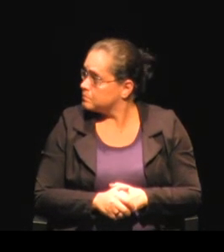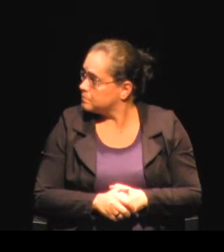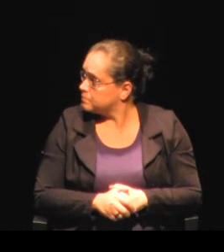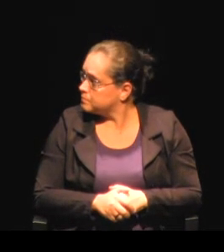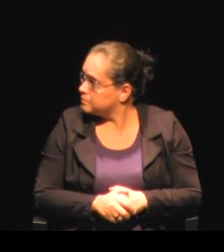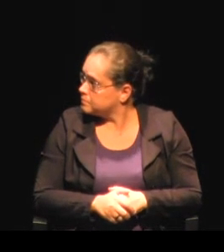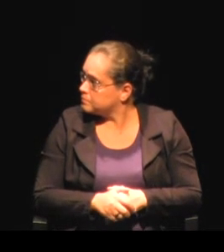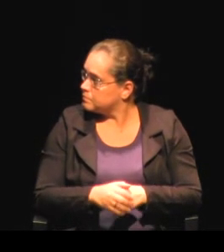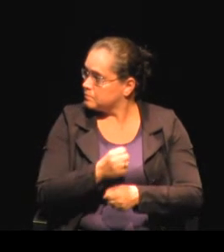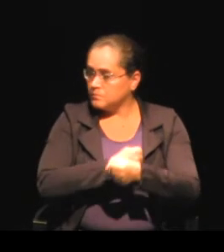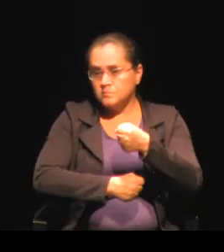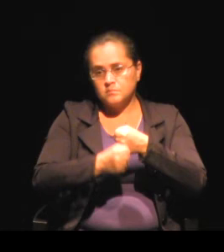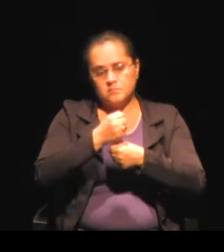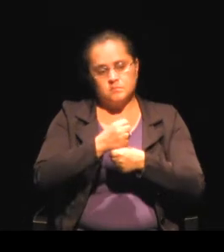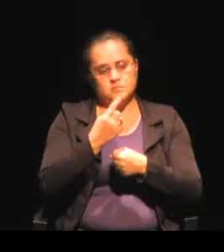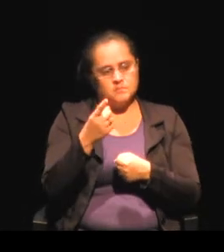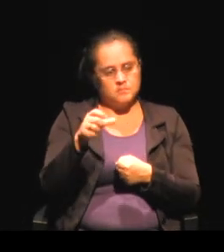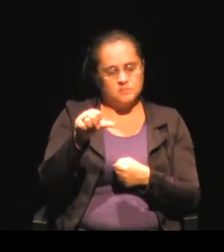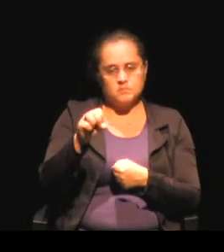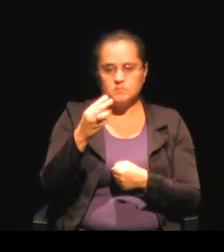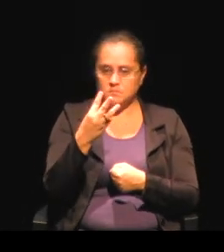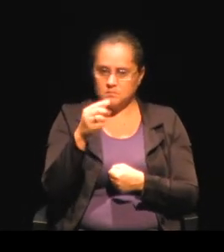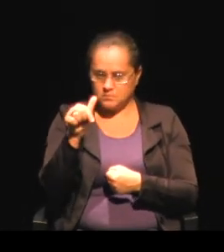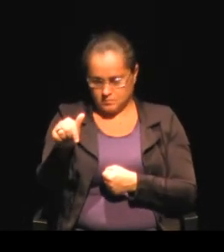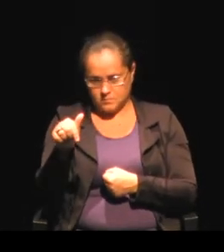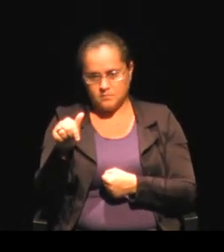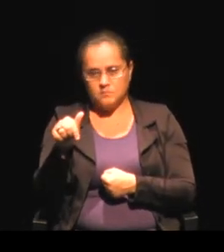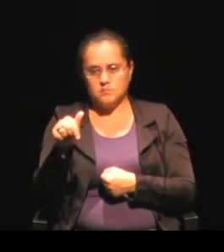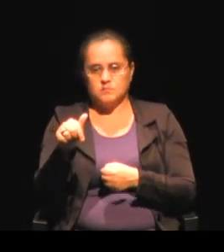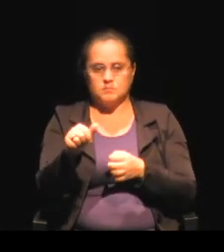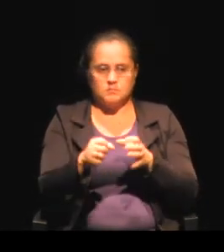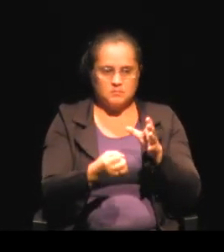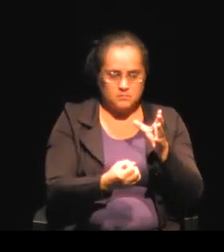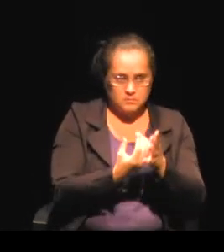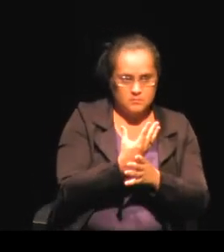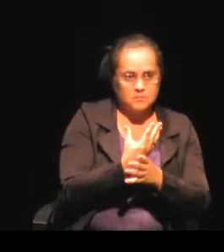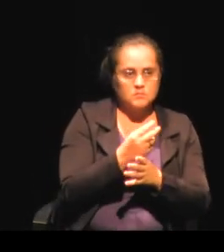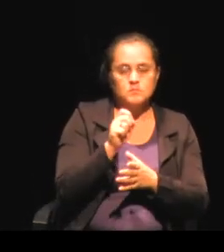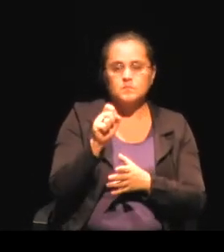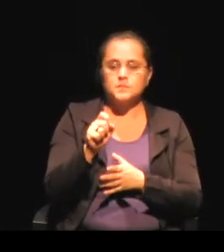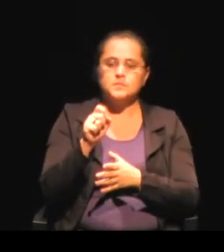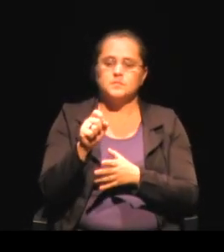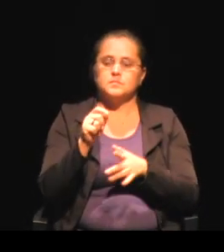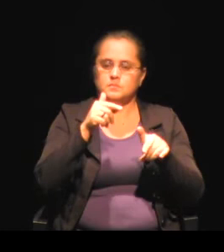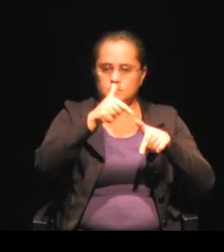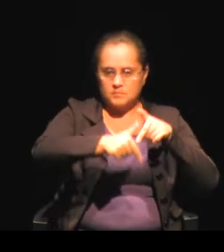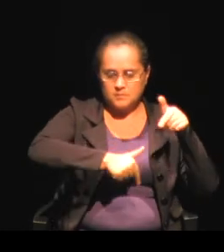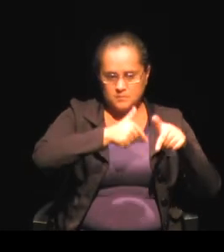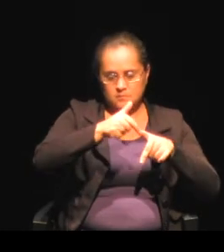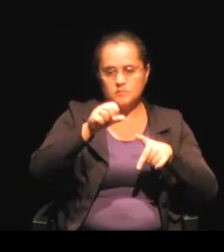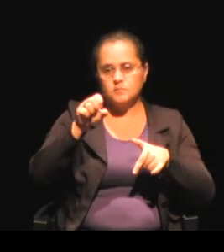trabalhando nele, nesse momento. O que eu tenho aqui são imagens de computador e tal, e mais uma vez, um